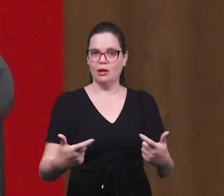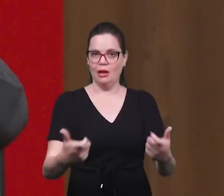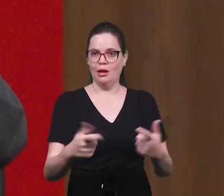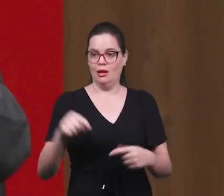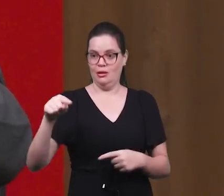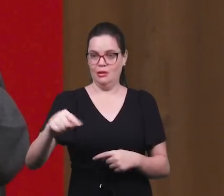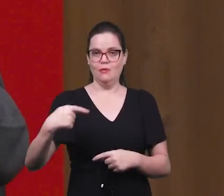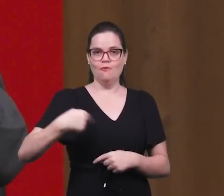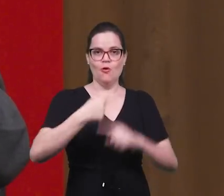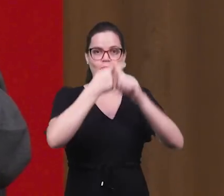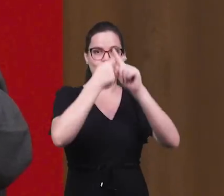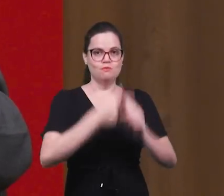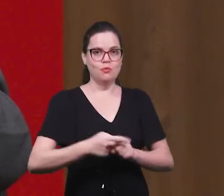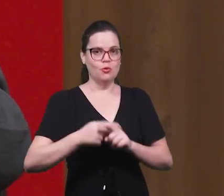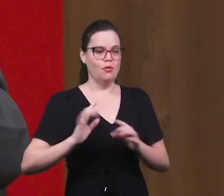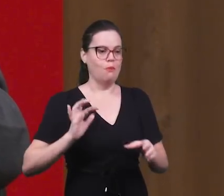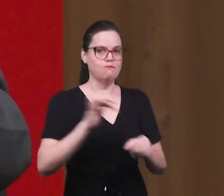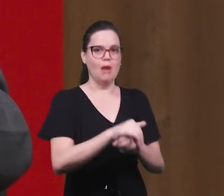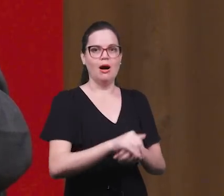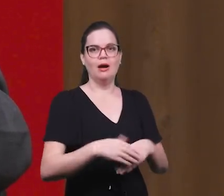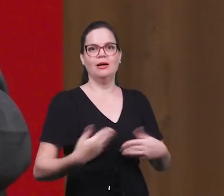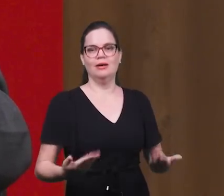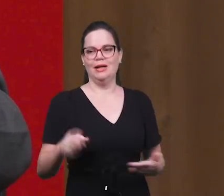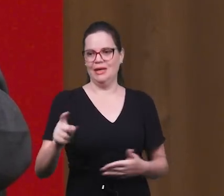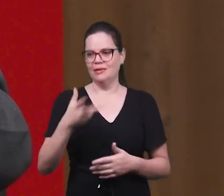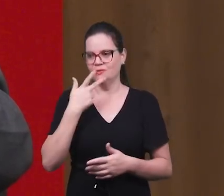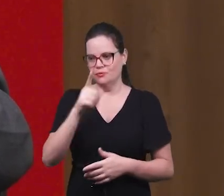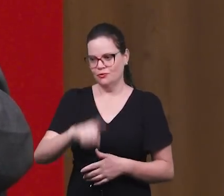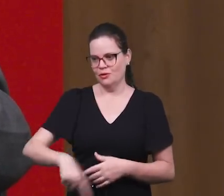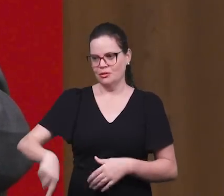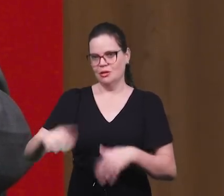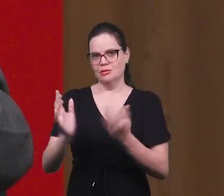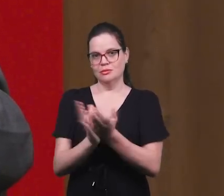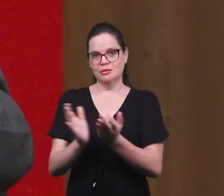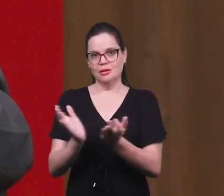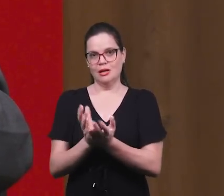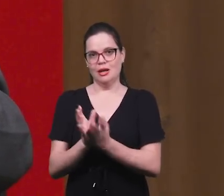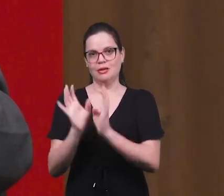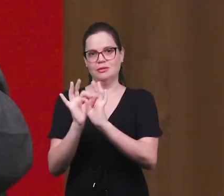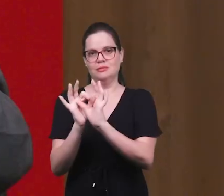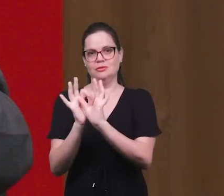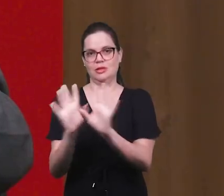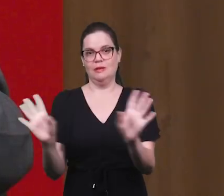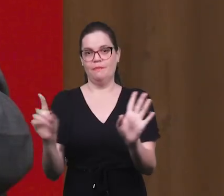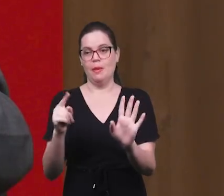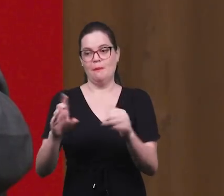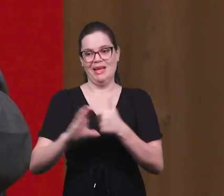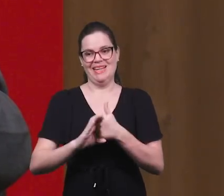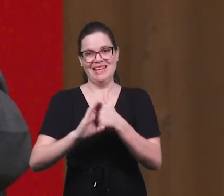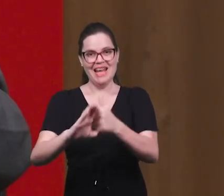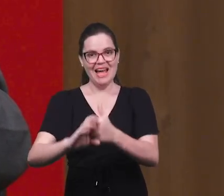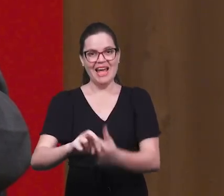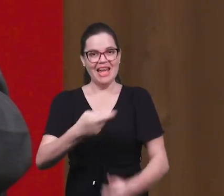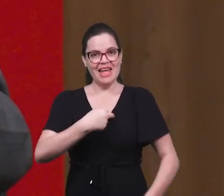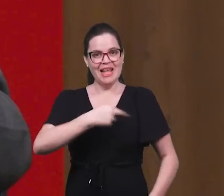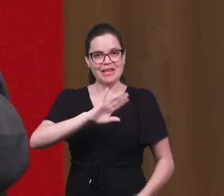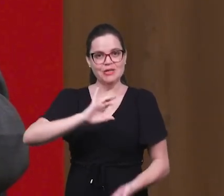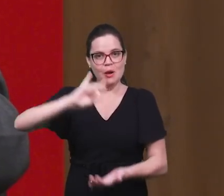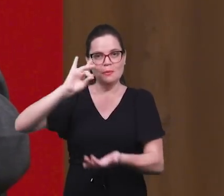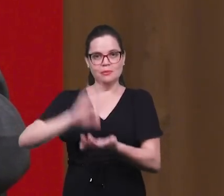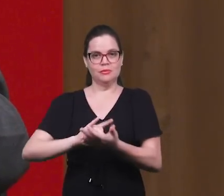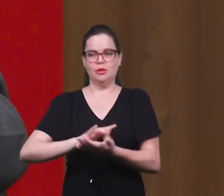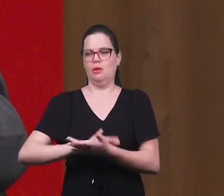ele decretou a liberdade, ele não decretou o cristianismo a religião oficial. Isso. Ele decretou